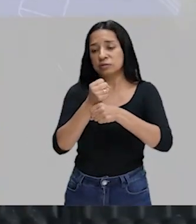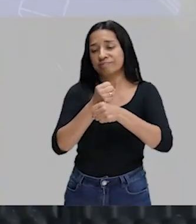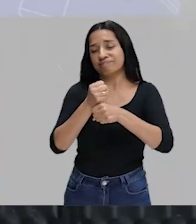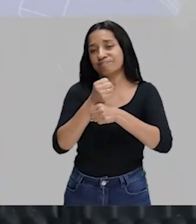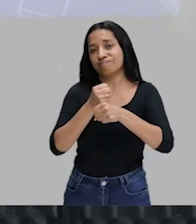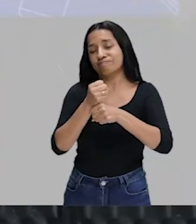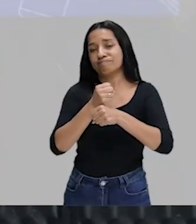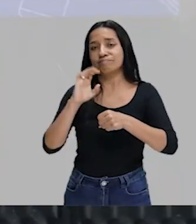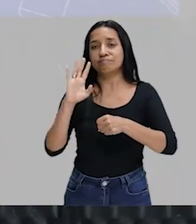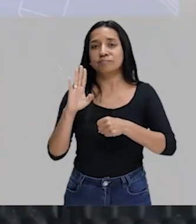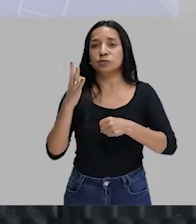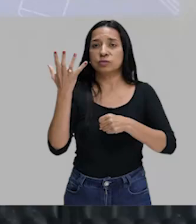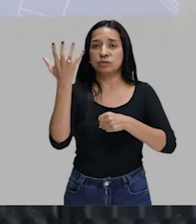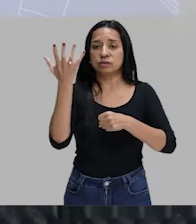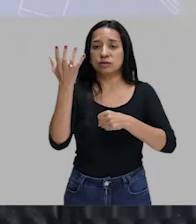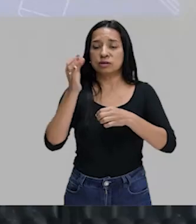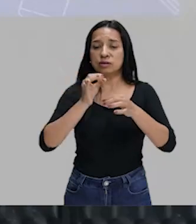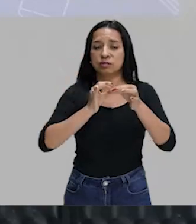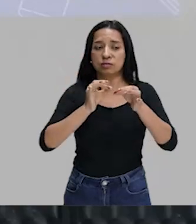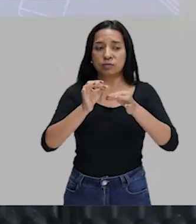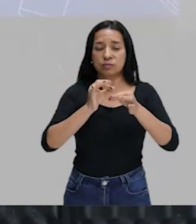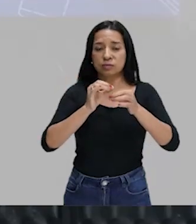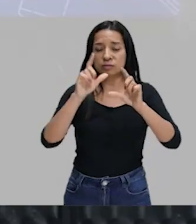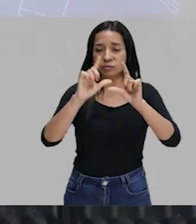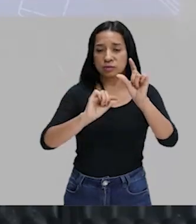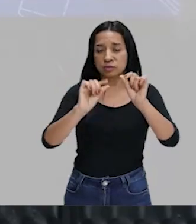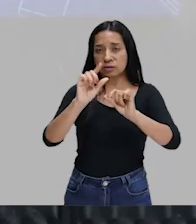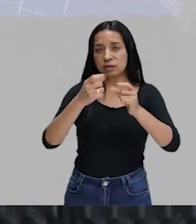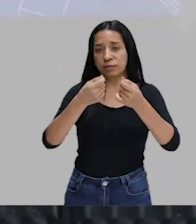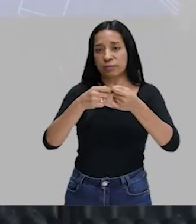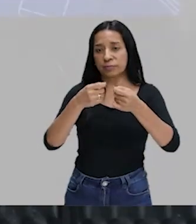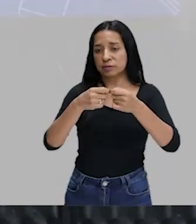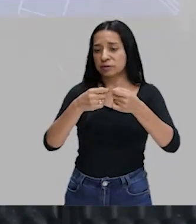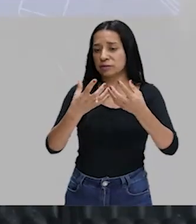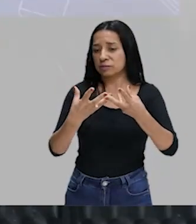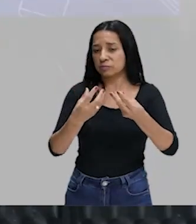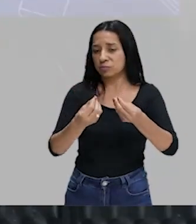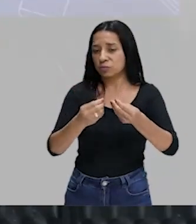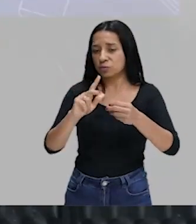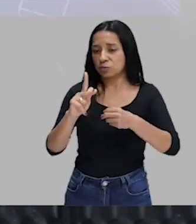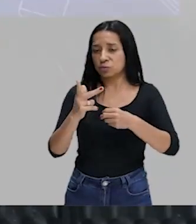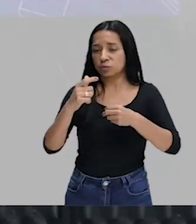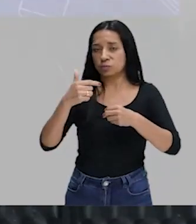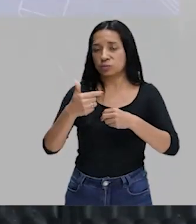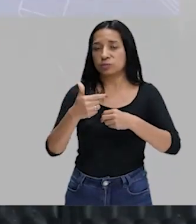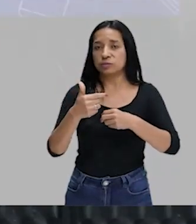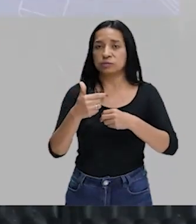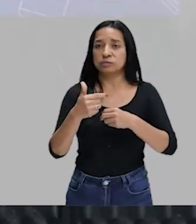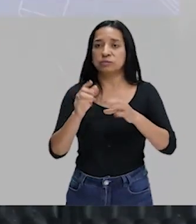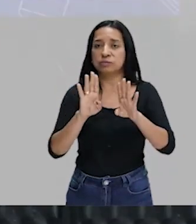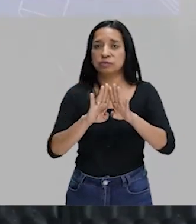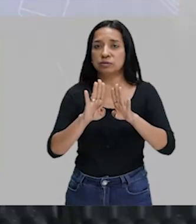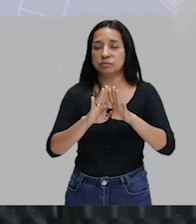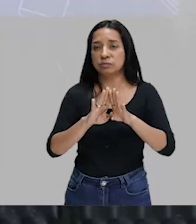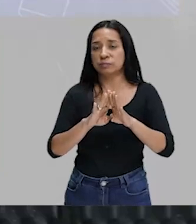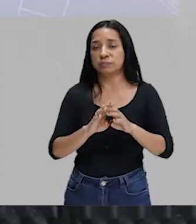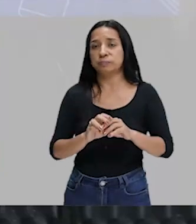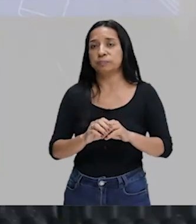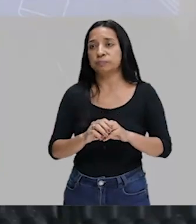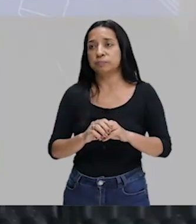Então a formação da estrela ela passa por esses três estágios. Ela tem que ser rica, um local rico em hidrogênio, tá certo? Muito rico em